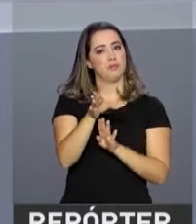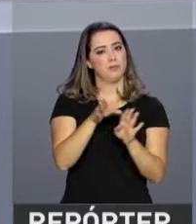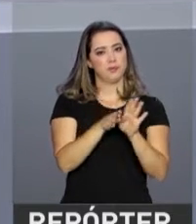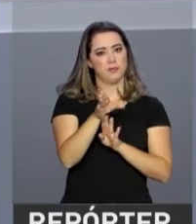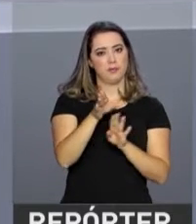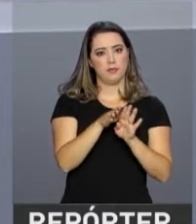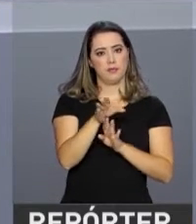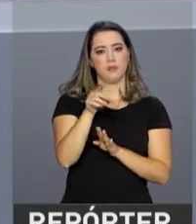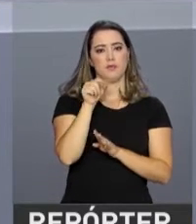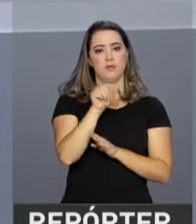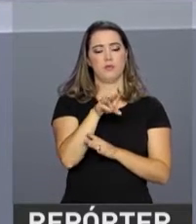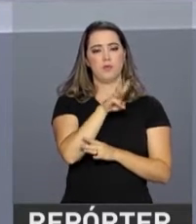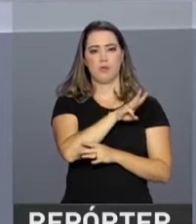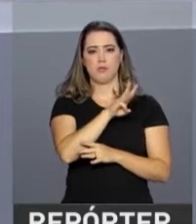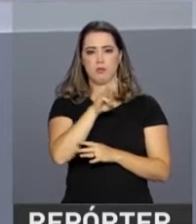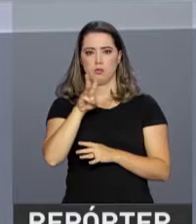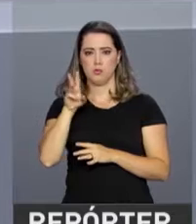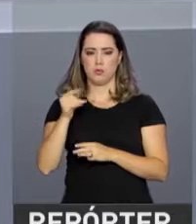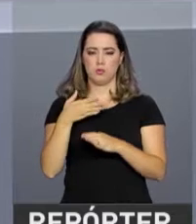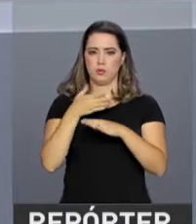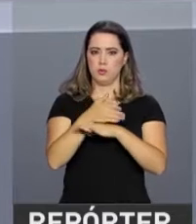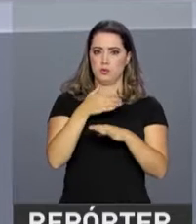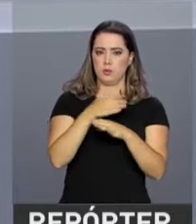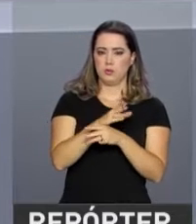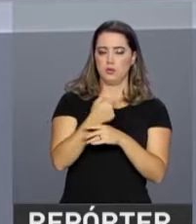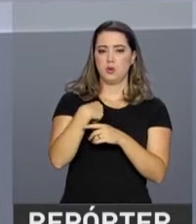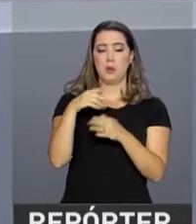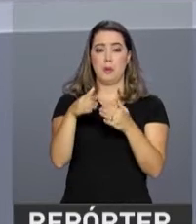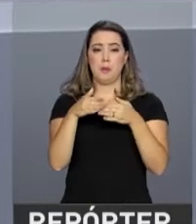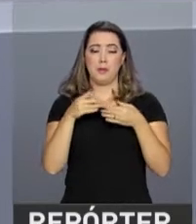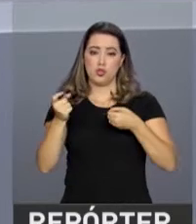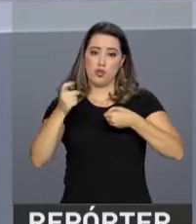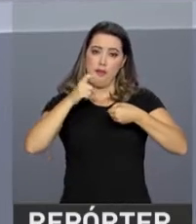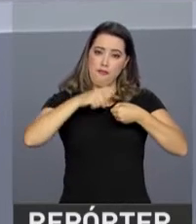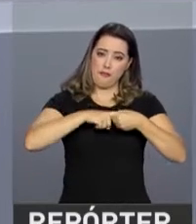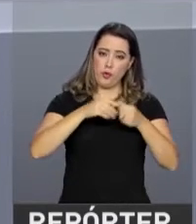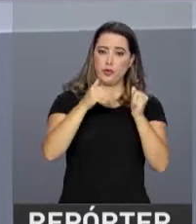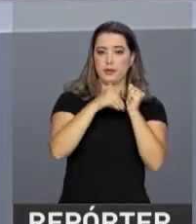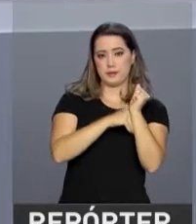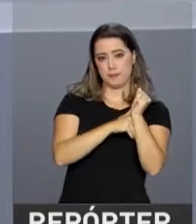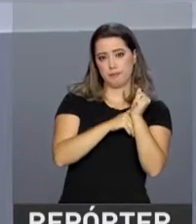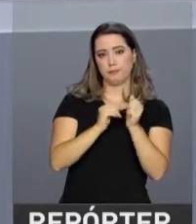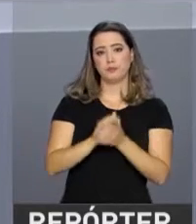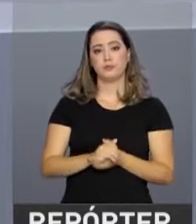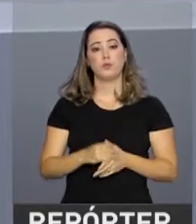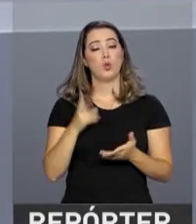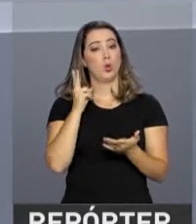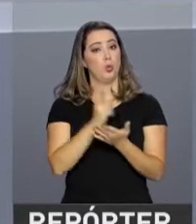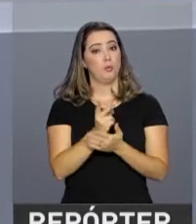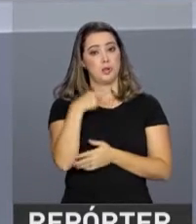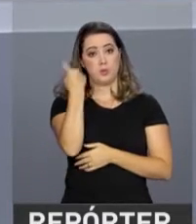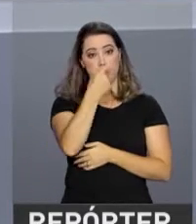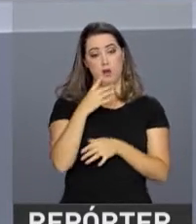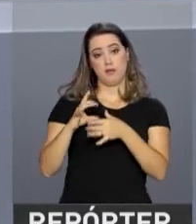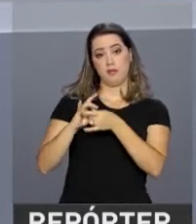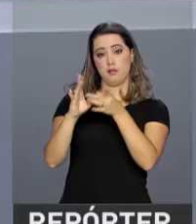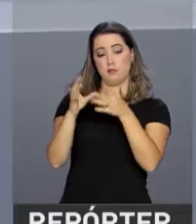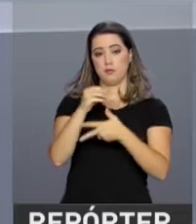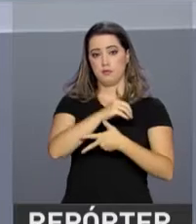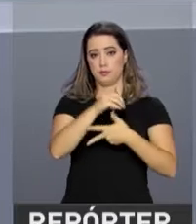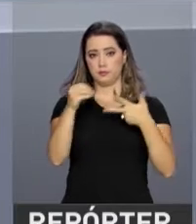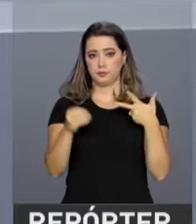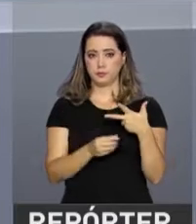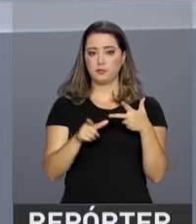inep orienta entrar na página do participante para recuperar o acesso no mesmo horário da liberação dos resultados